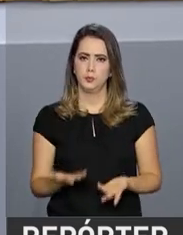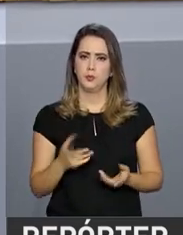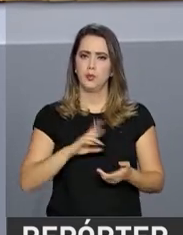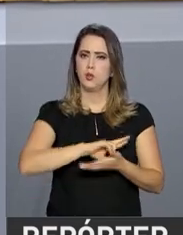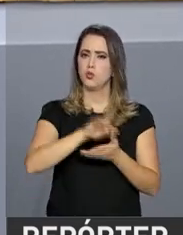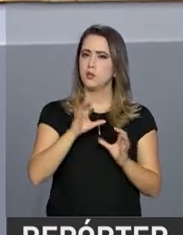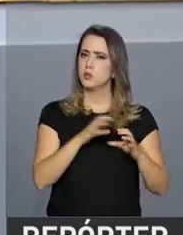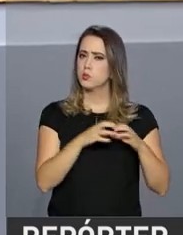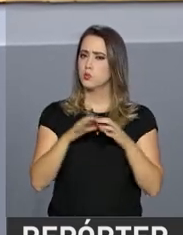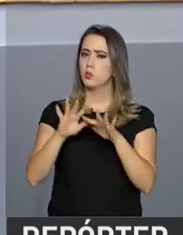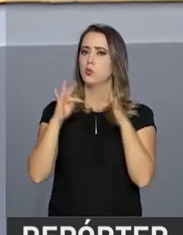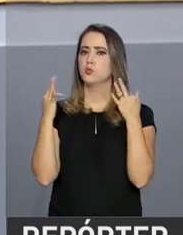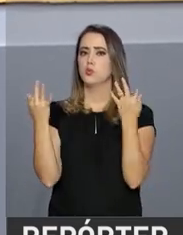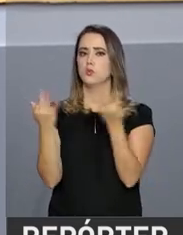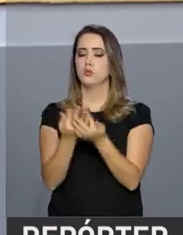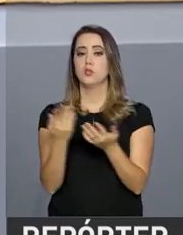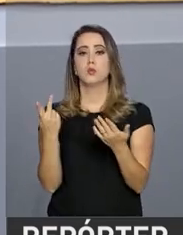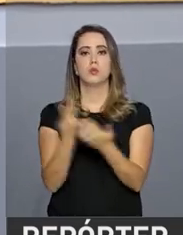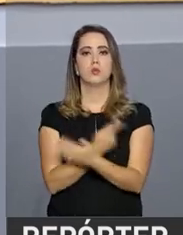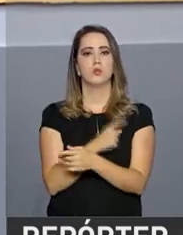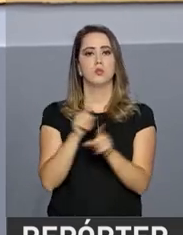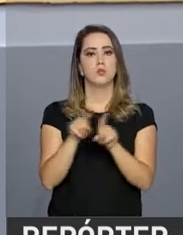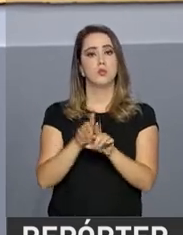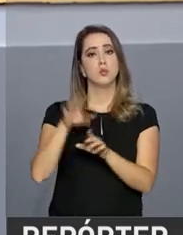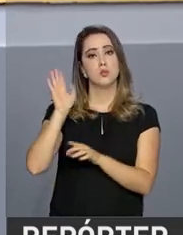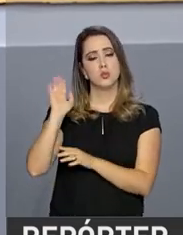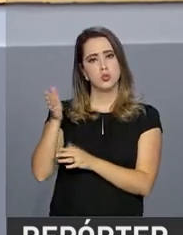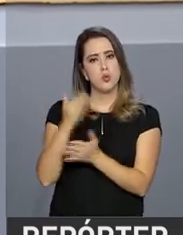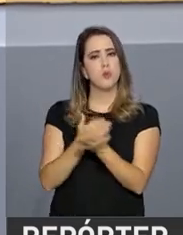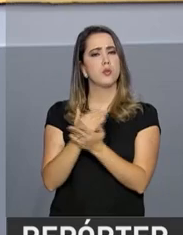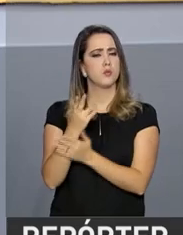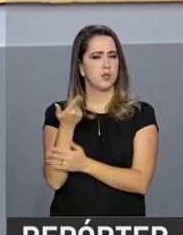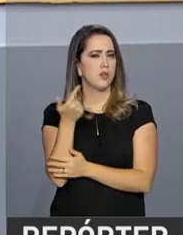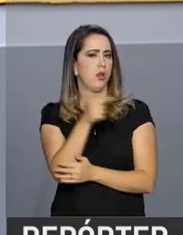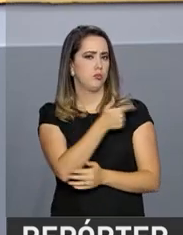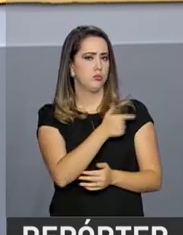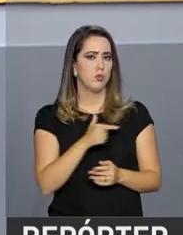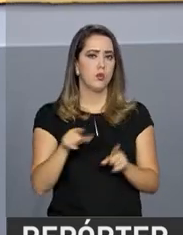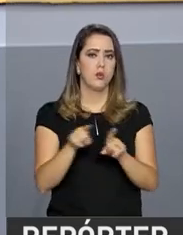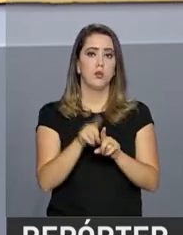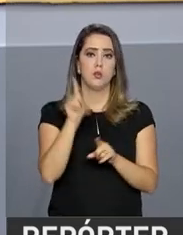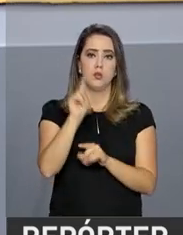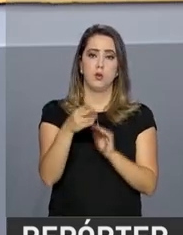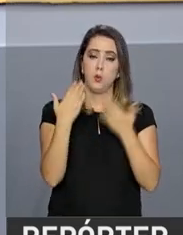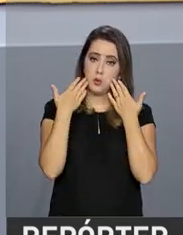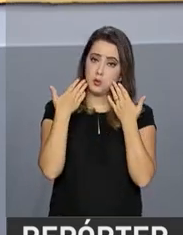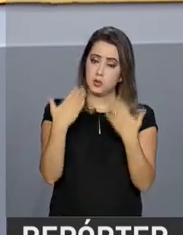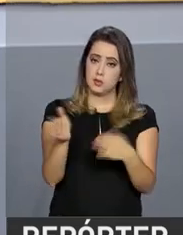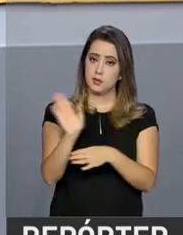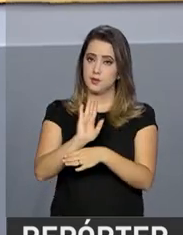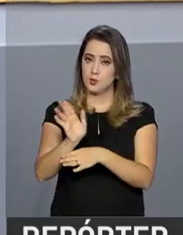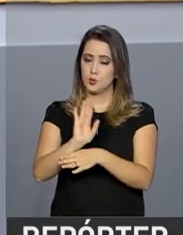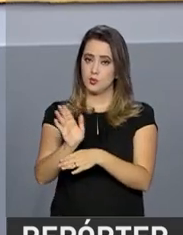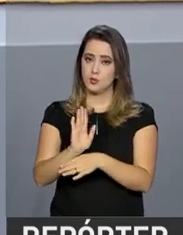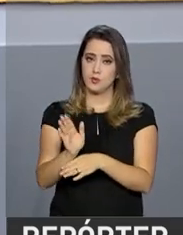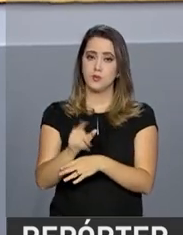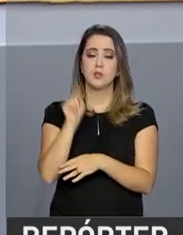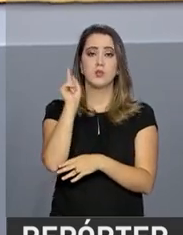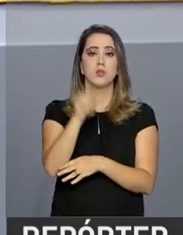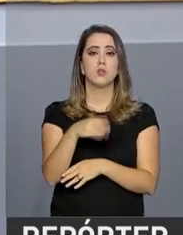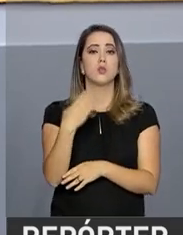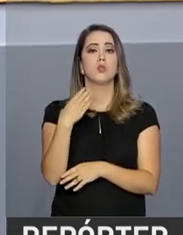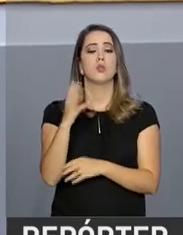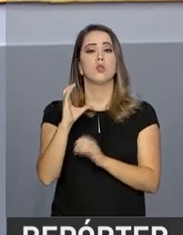diversos eventos paralelos ao fórum vão ser realizados alguns até já começaram é o caso de uma mostra de filmes que está em cartaz